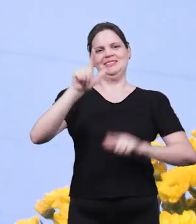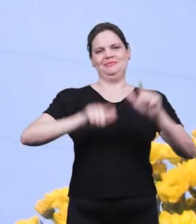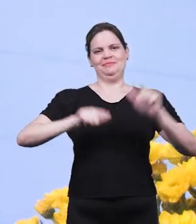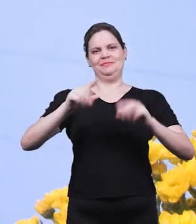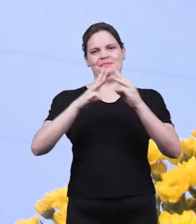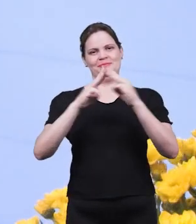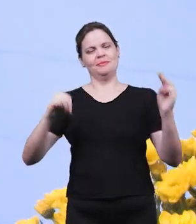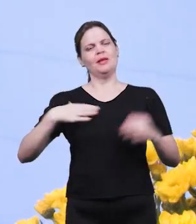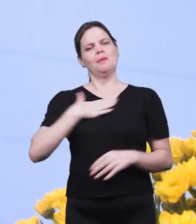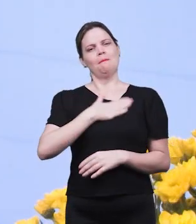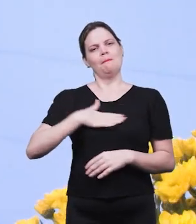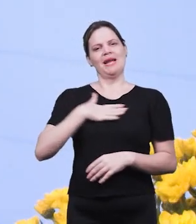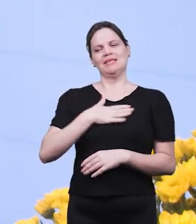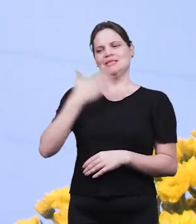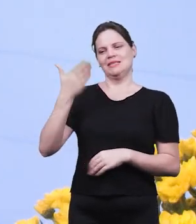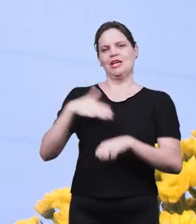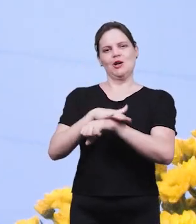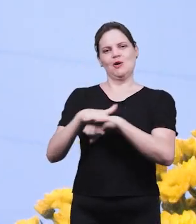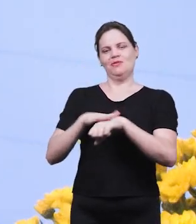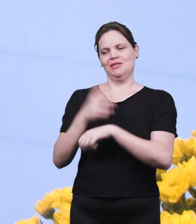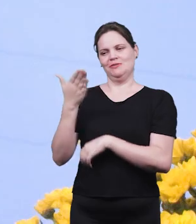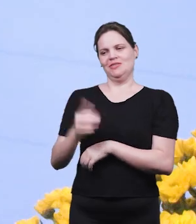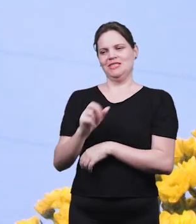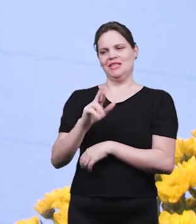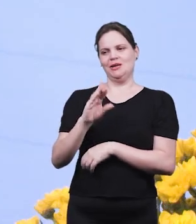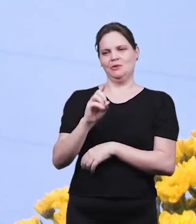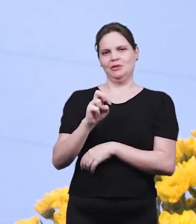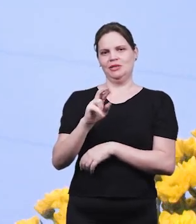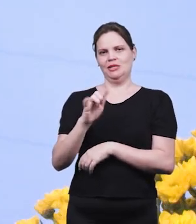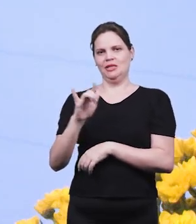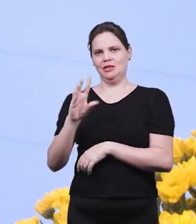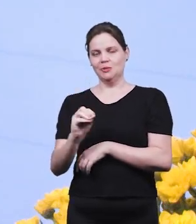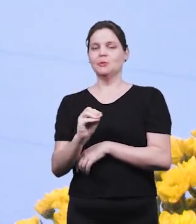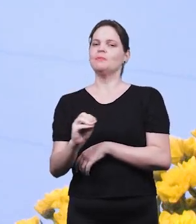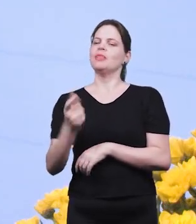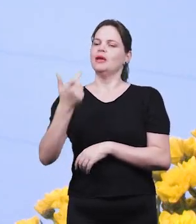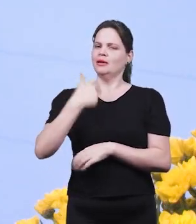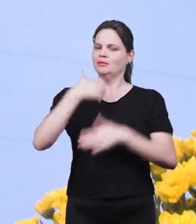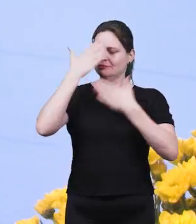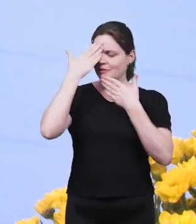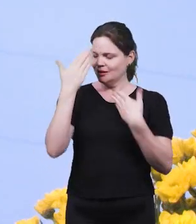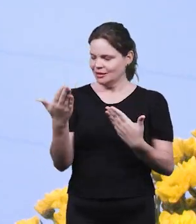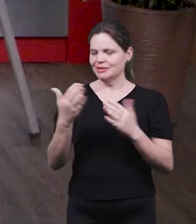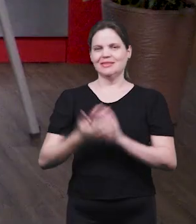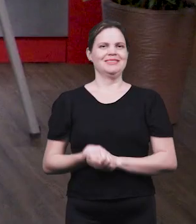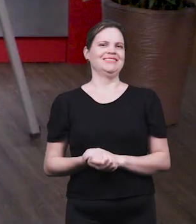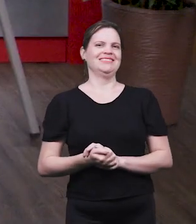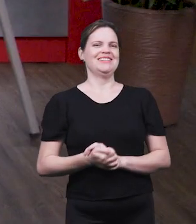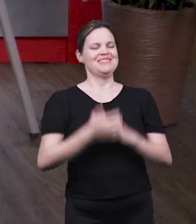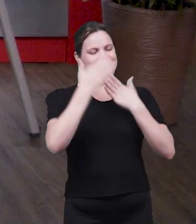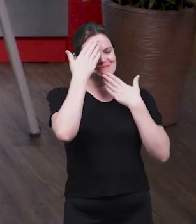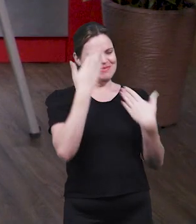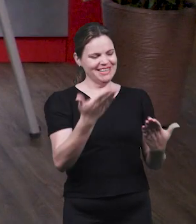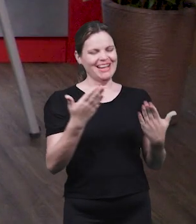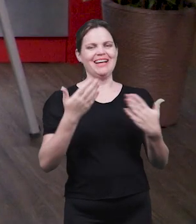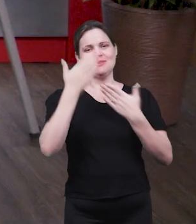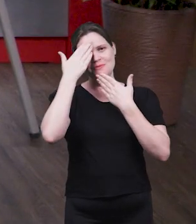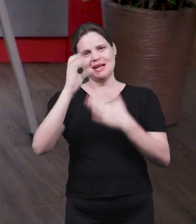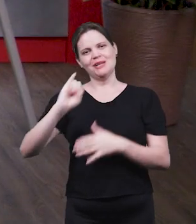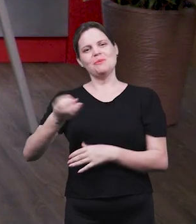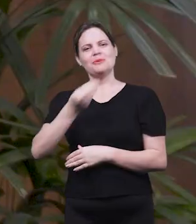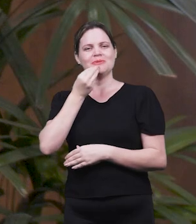Manaim, prazer conversar com o Dr. Rodrigo. Só fazer o convite, é uma honra estar aqui. Perfeitamente. Obrigada